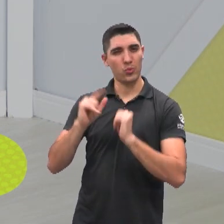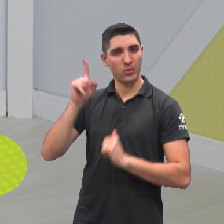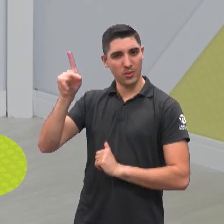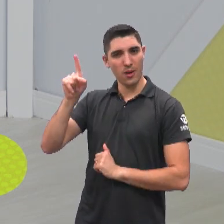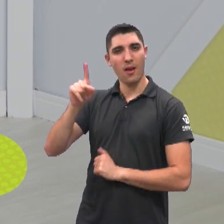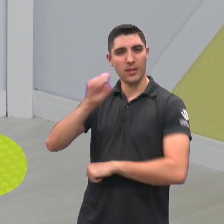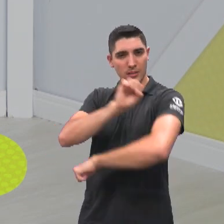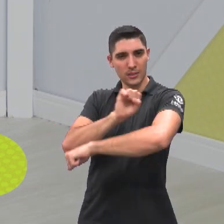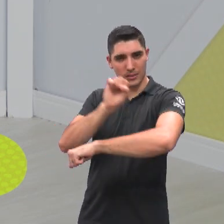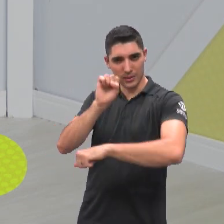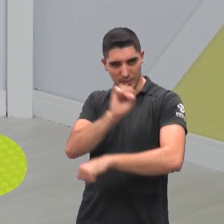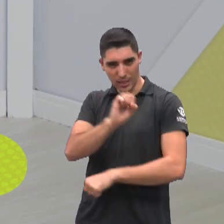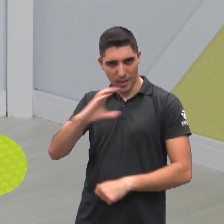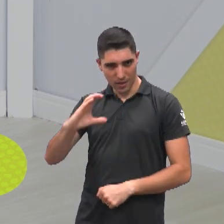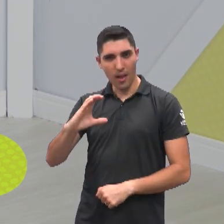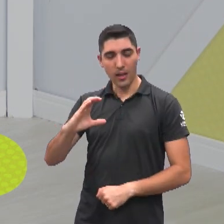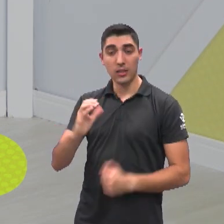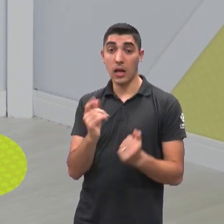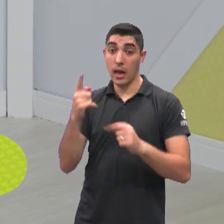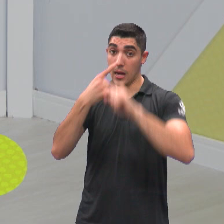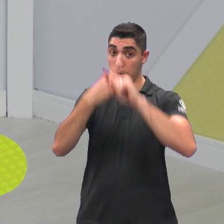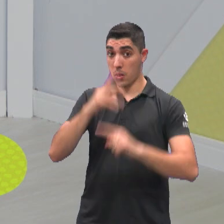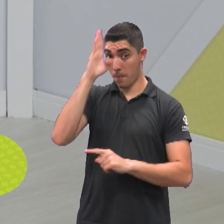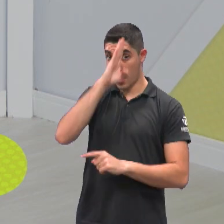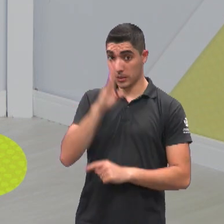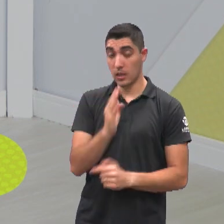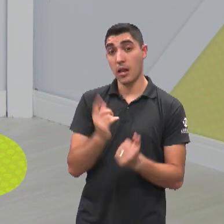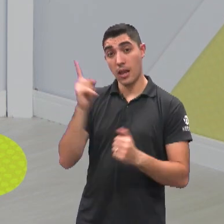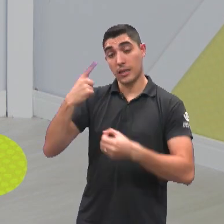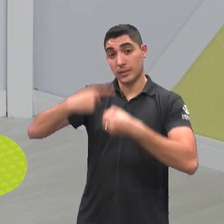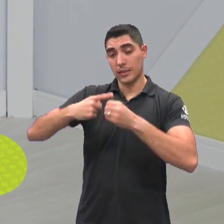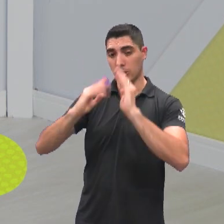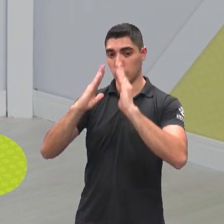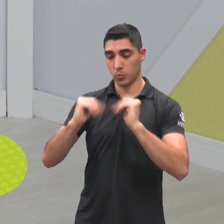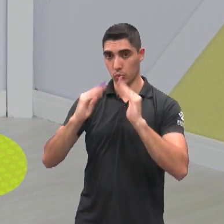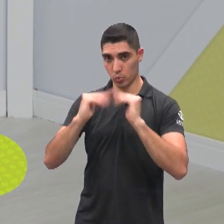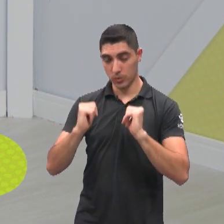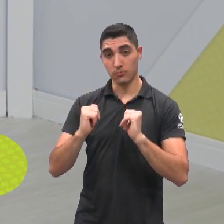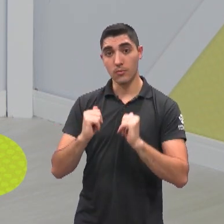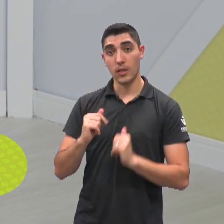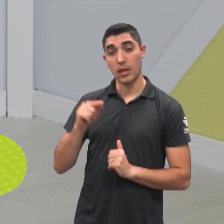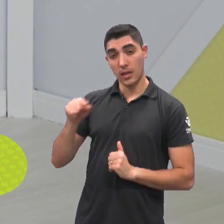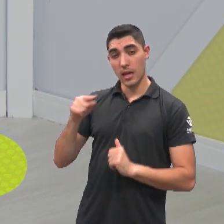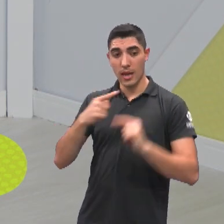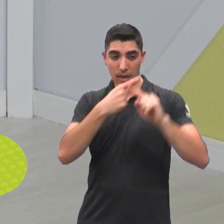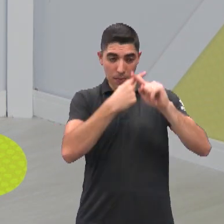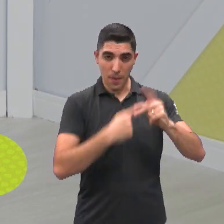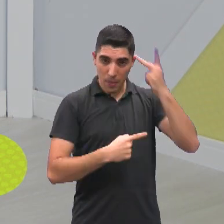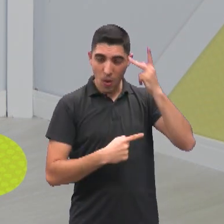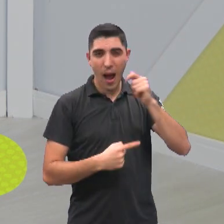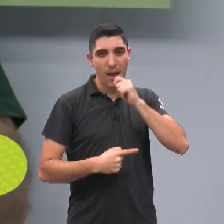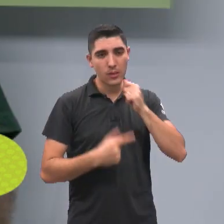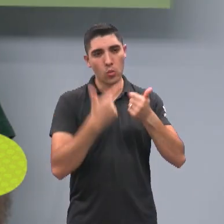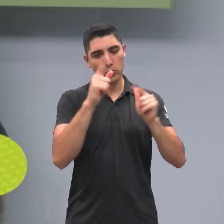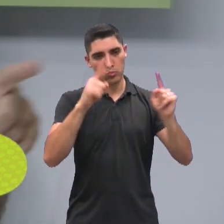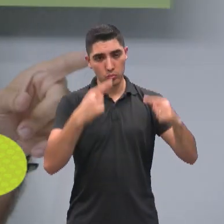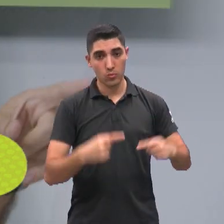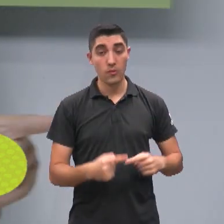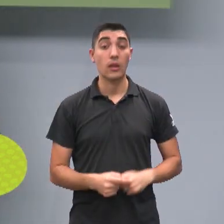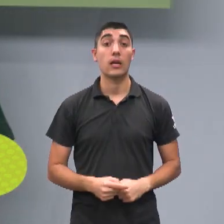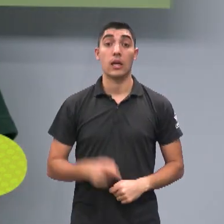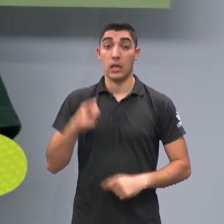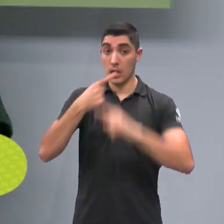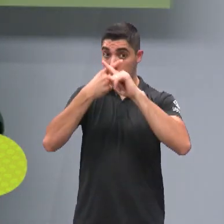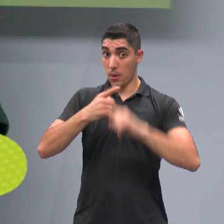Feminina de Futsal, lá no ginásio do SESI, em Brusque, Santa Catarina. O Paulista tem muito mais jogo ainda para acontecer. E aí o São José precisa se recuperar também, porque